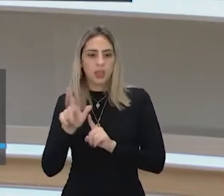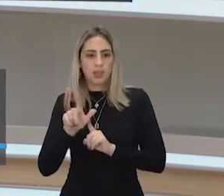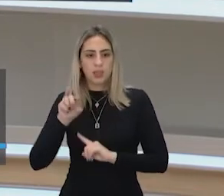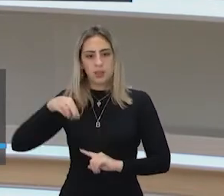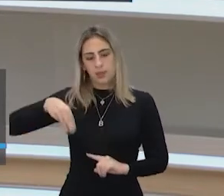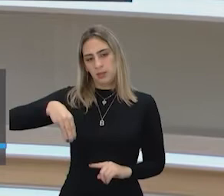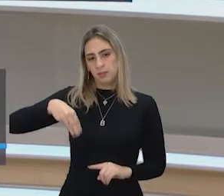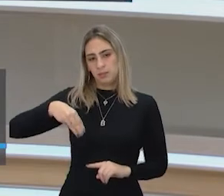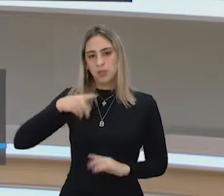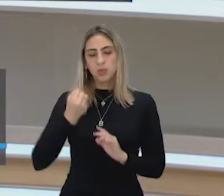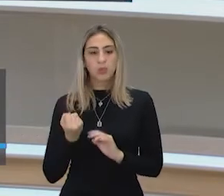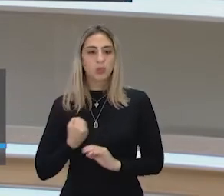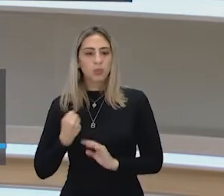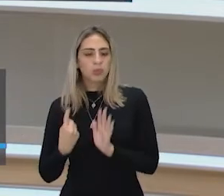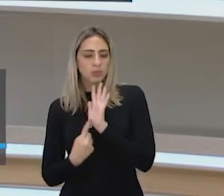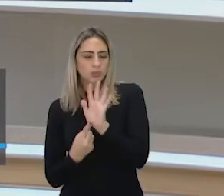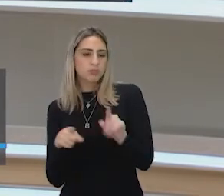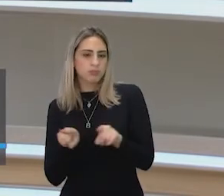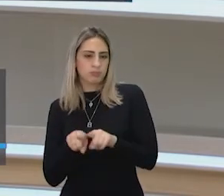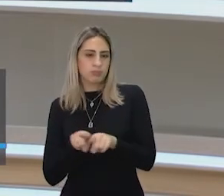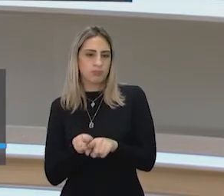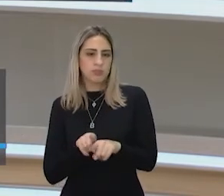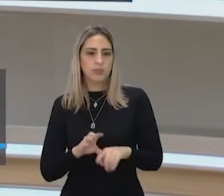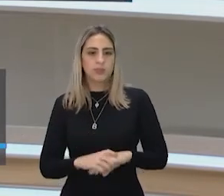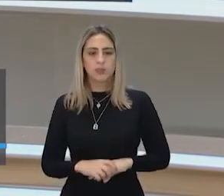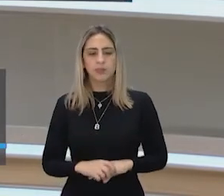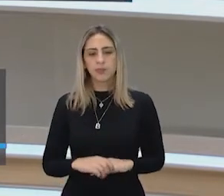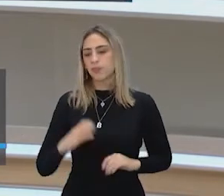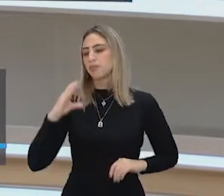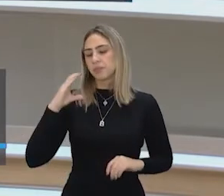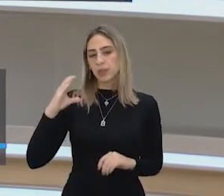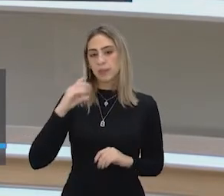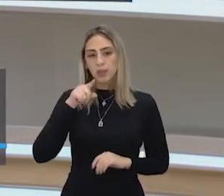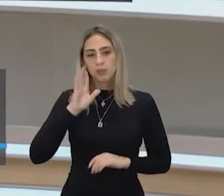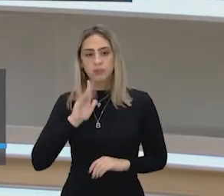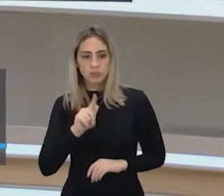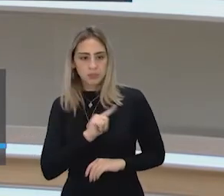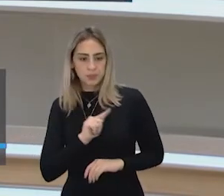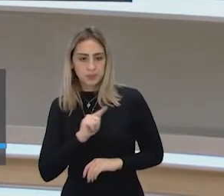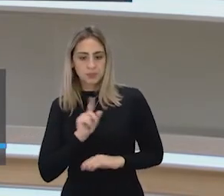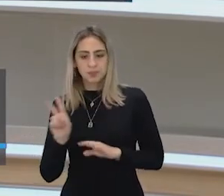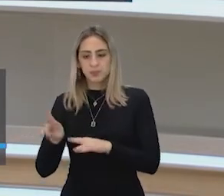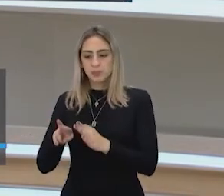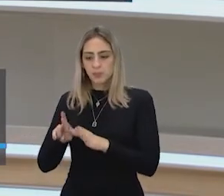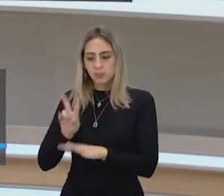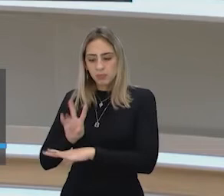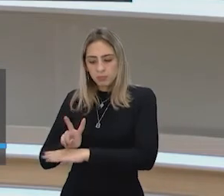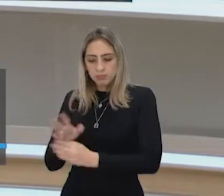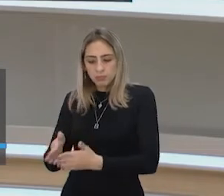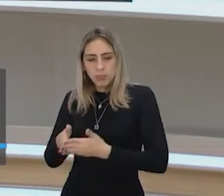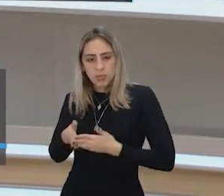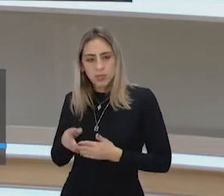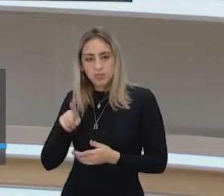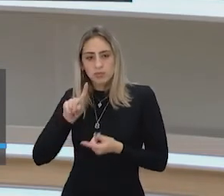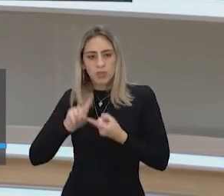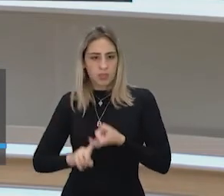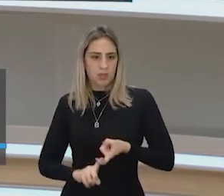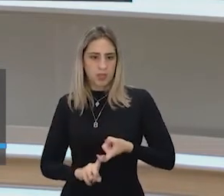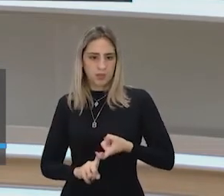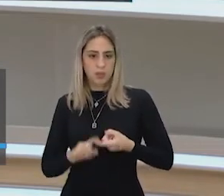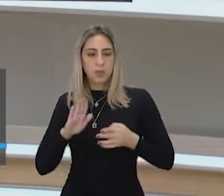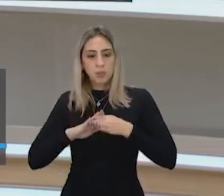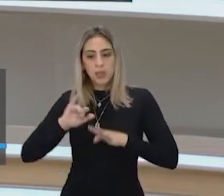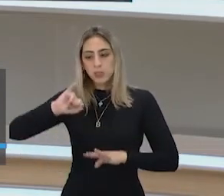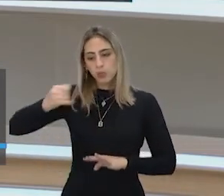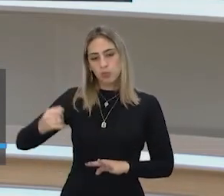aparecem assim também. O que vai ser o montante? Vai ser o capital que você já tinha emprestado, que você estava devendo, mais o acréscimo,